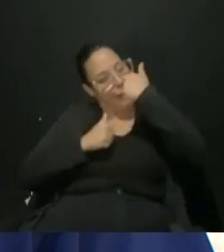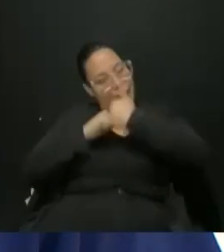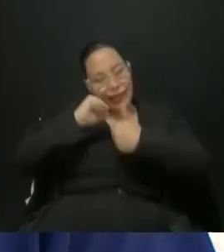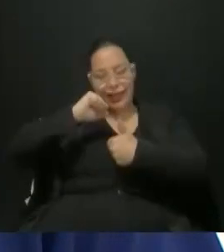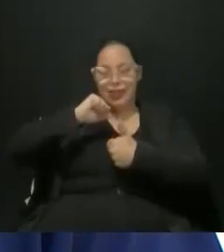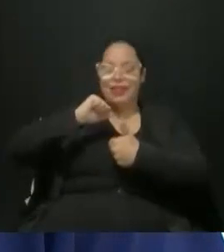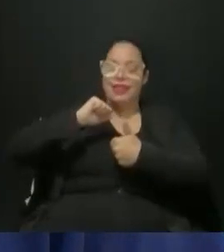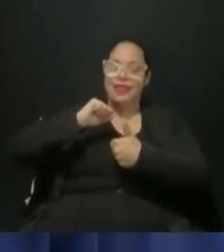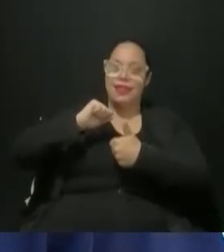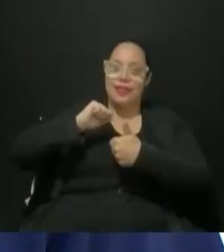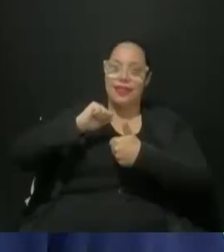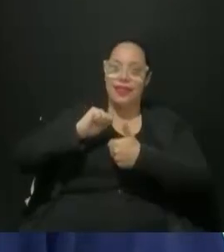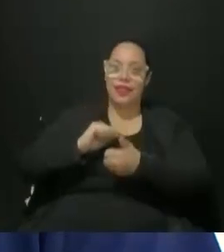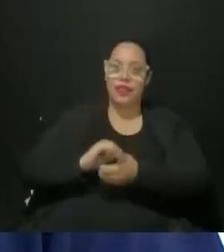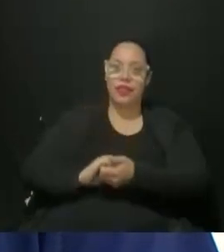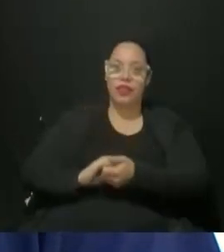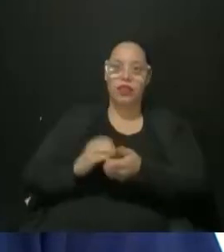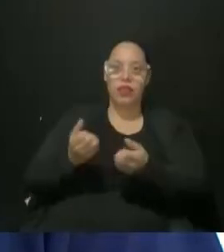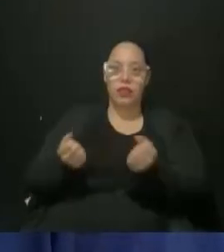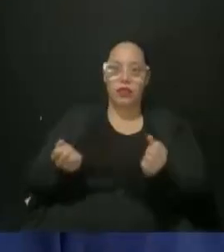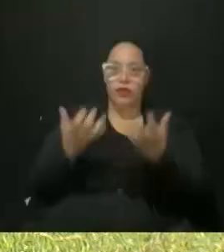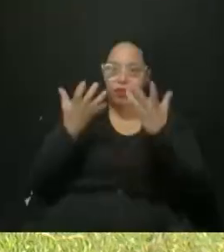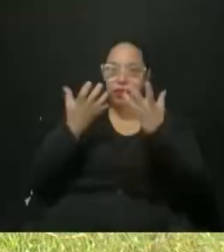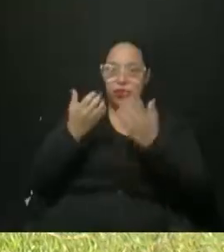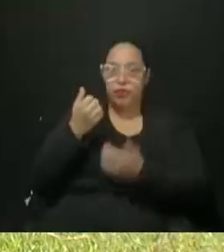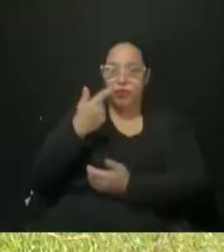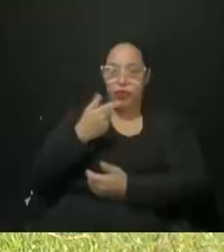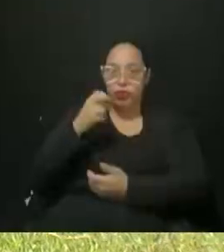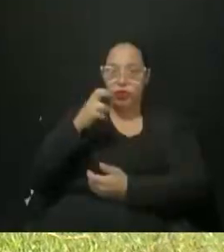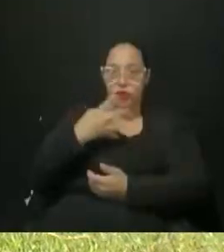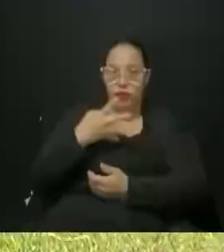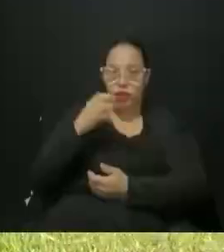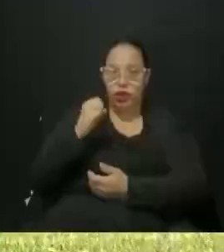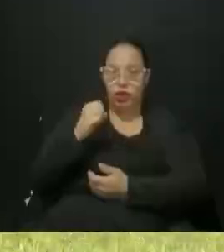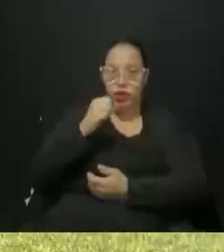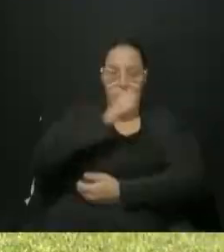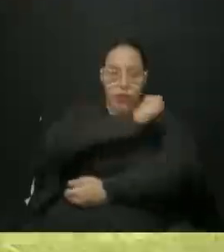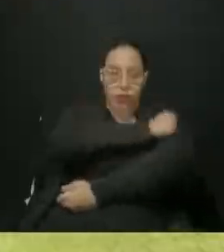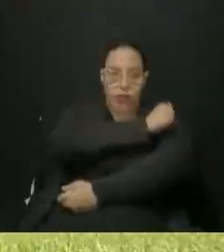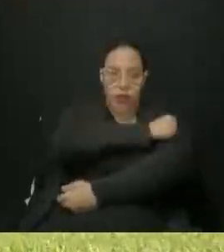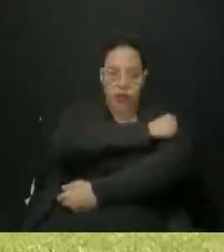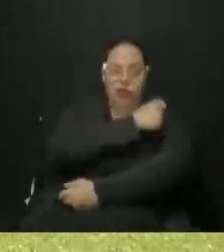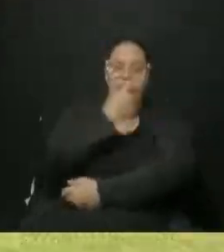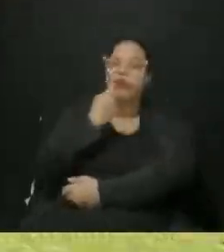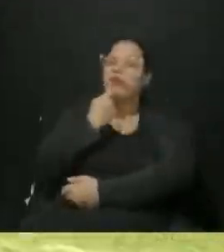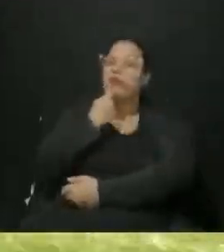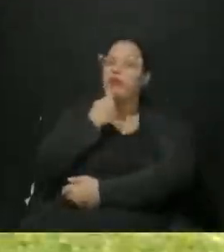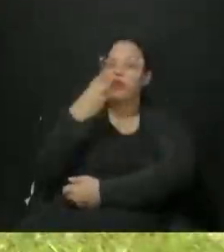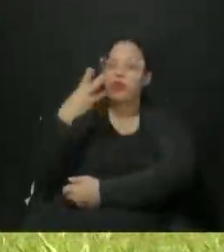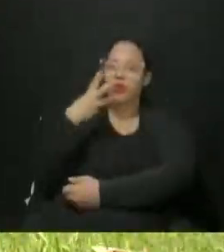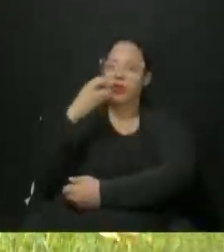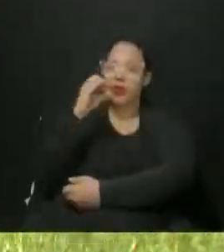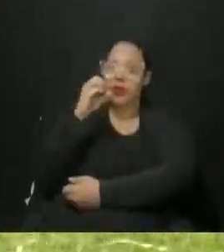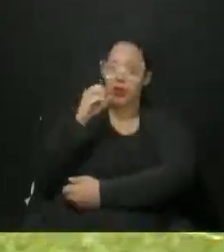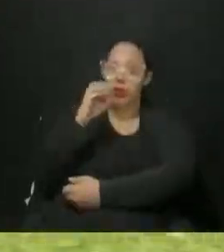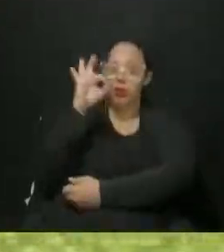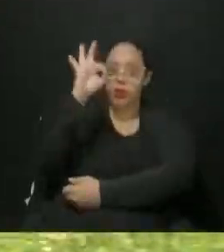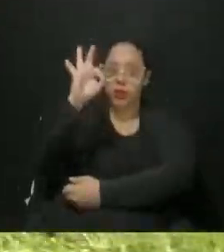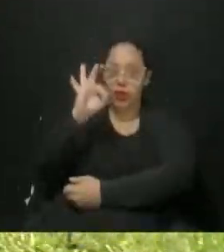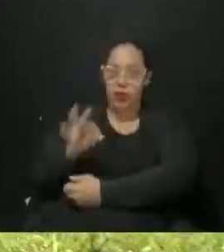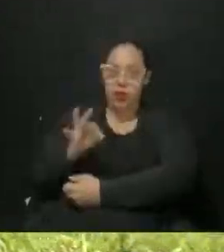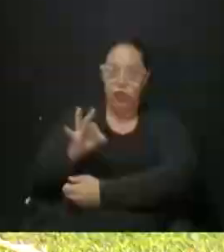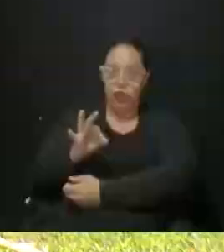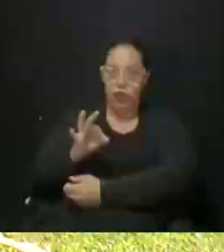essa prática esportiva através da modalidade a ação vai contemplar 240 alunos do Município sendo